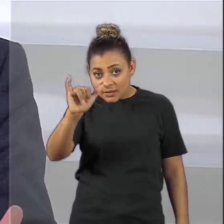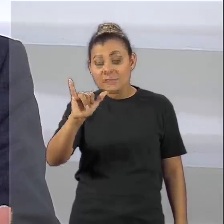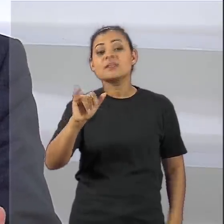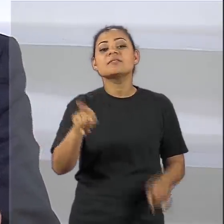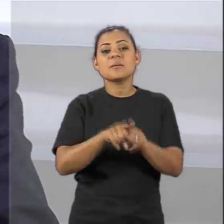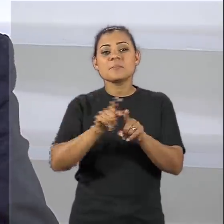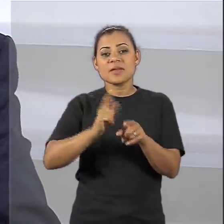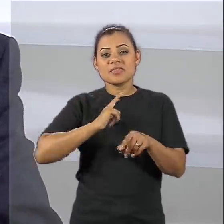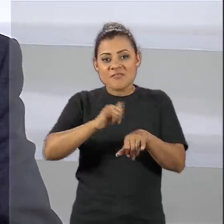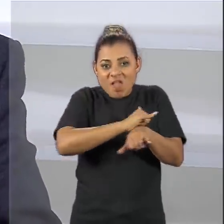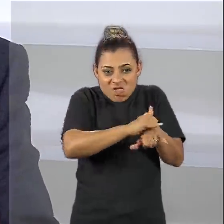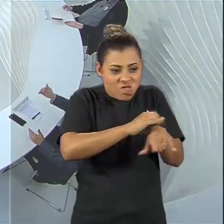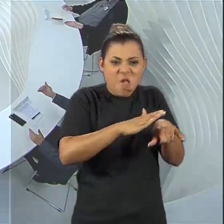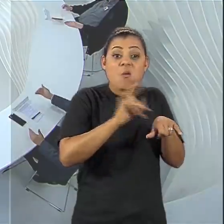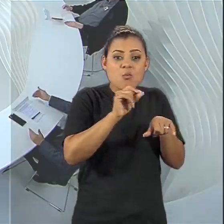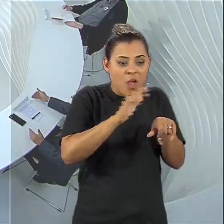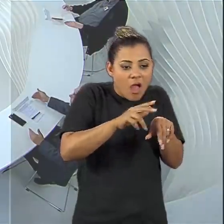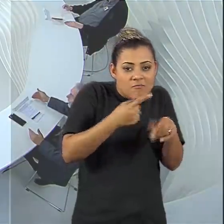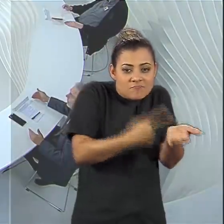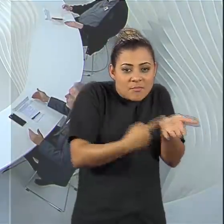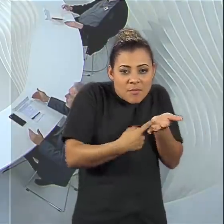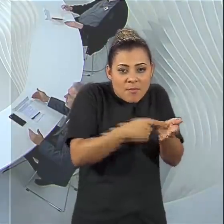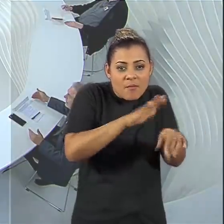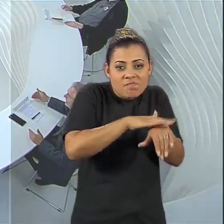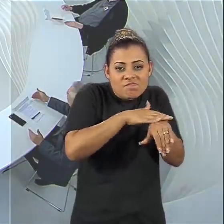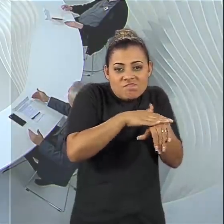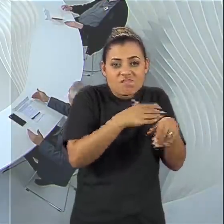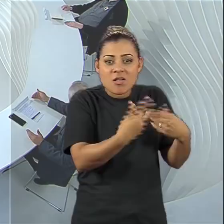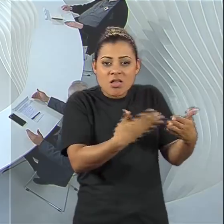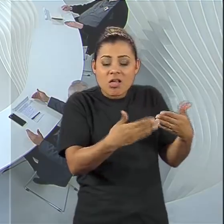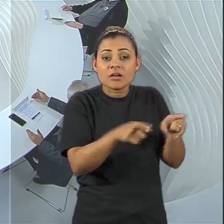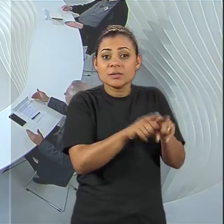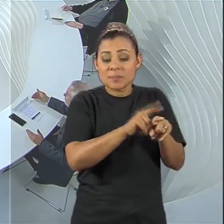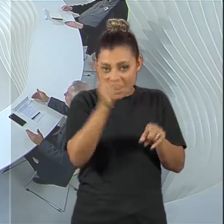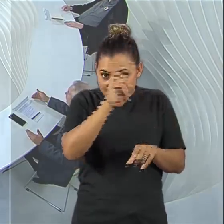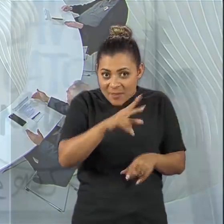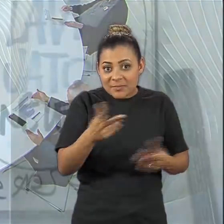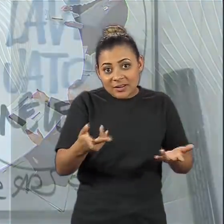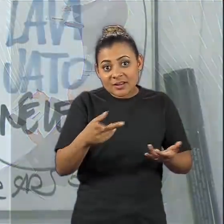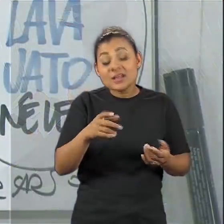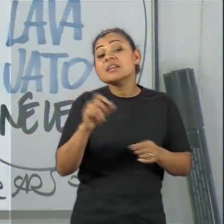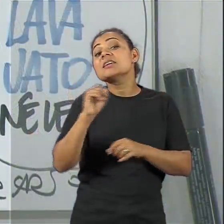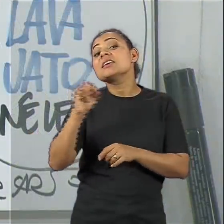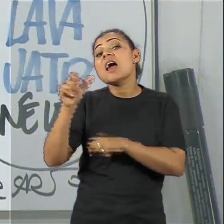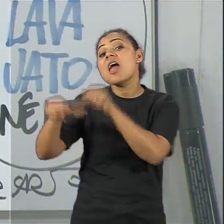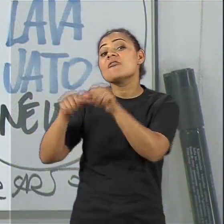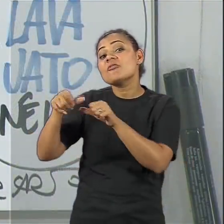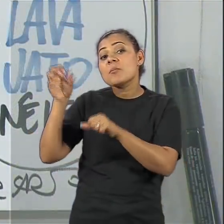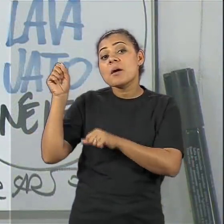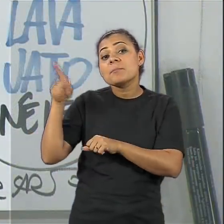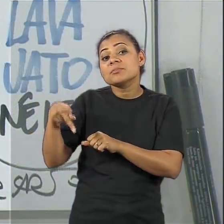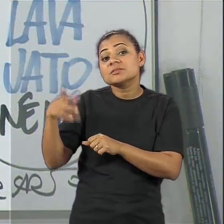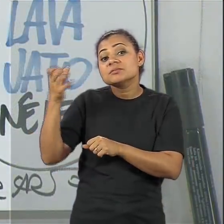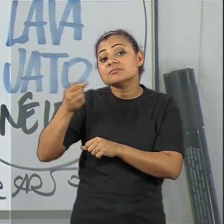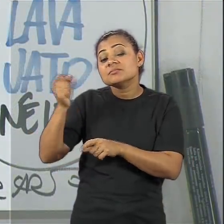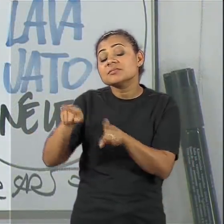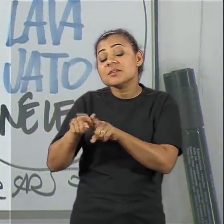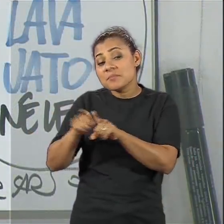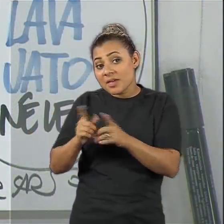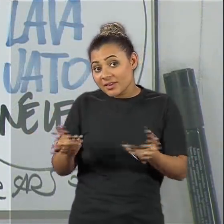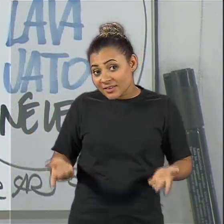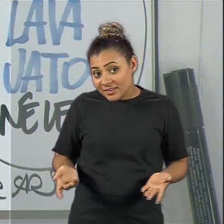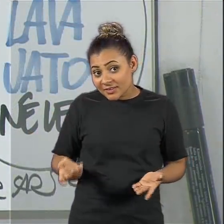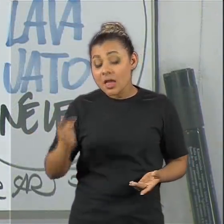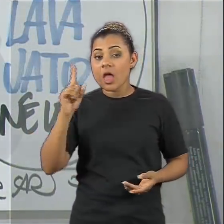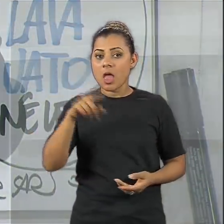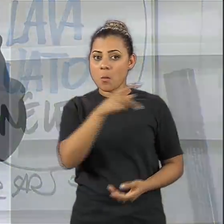não necessariamente bem... Não, mas ele faria a reforma da Previdência. Seria um êxito enorme. O presidencialismo brasileiro é